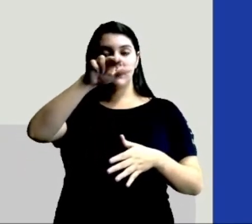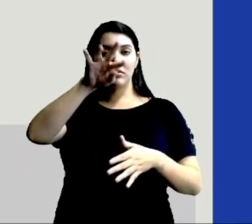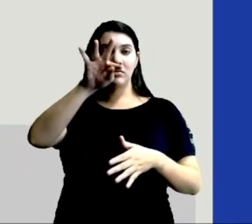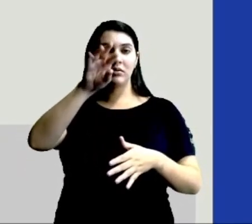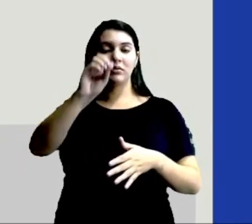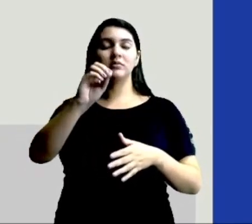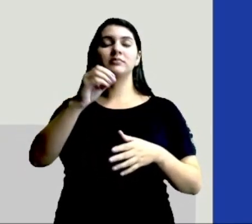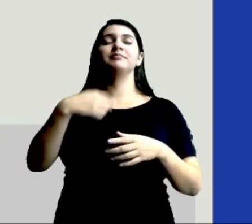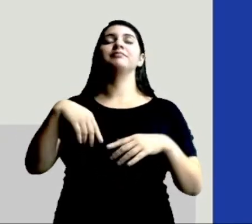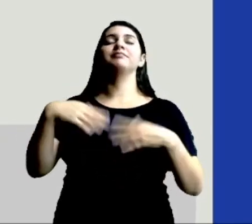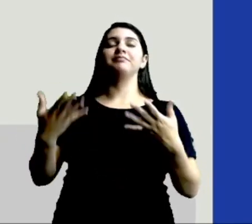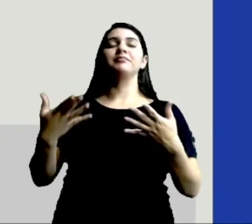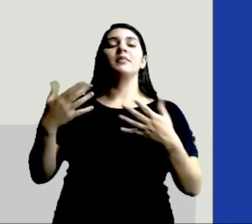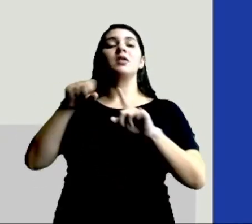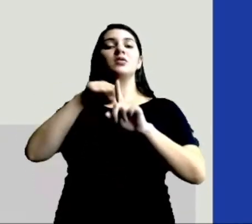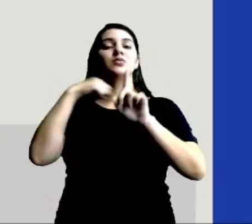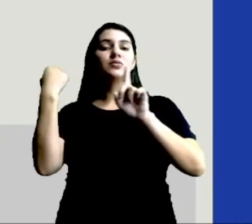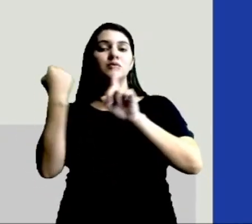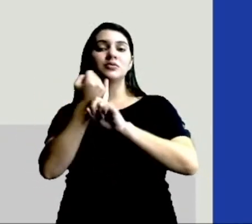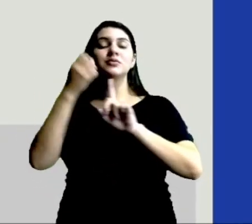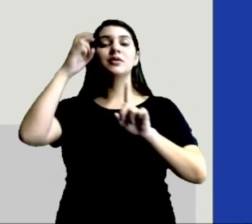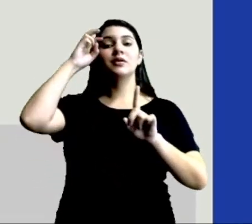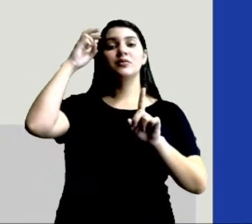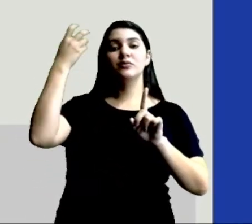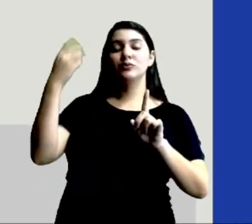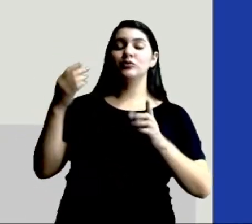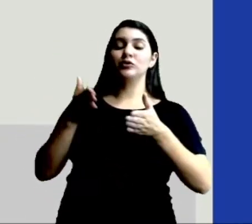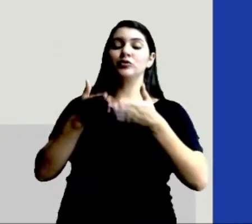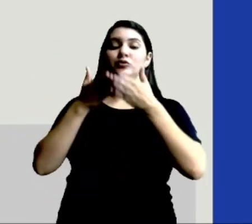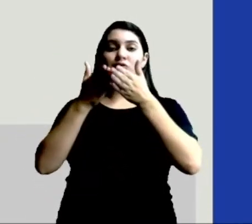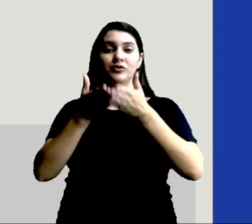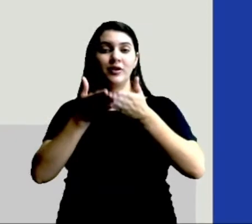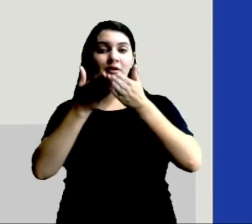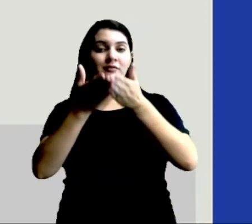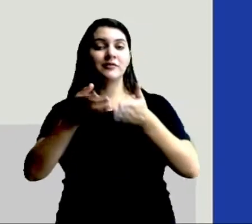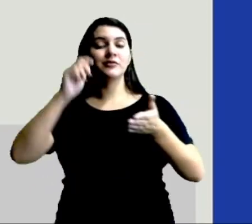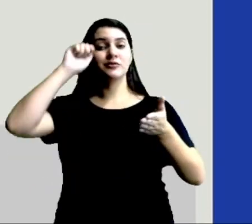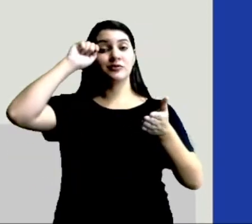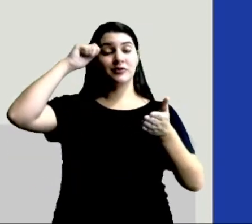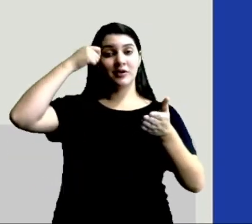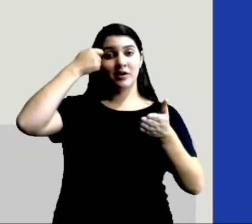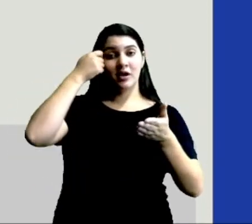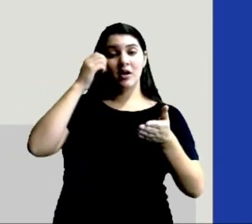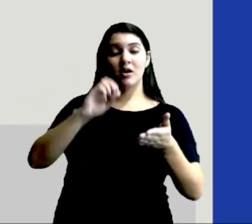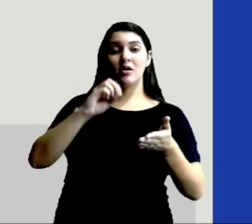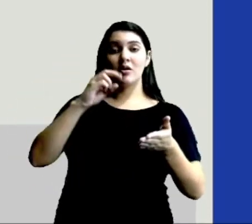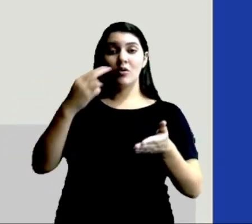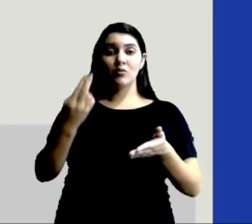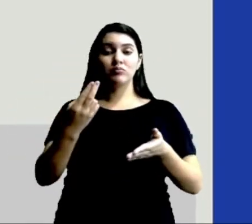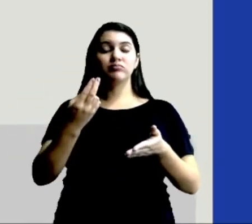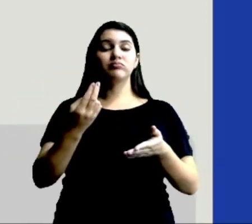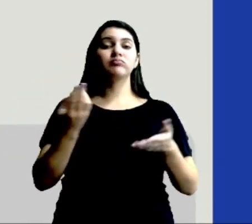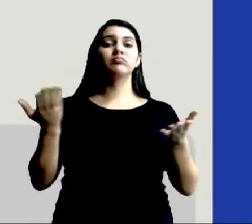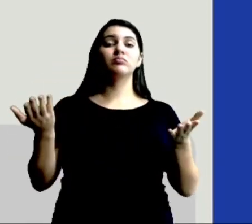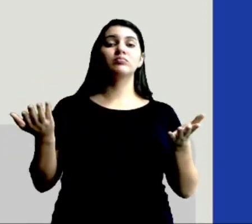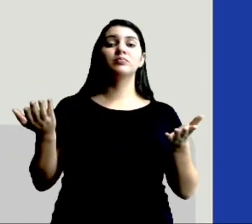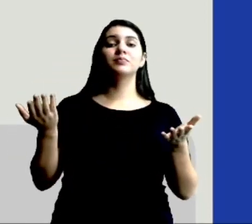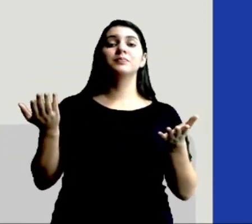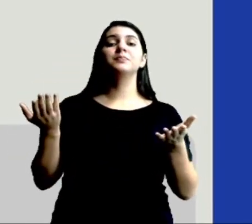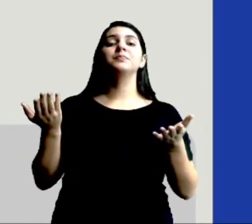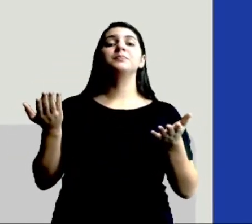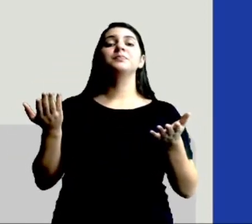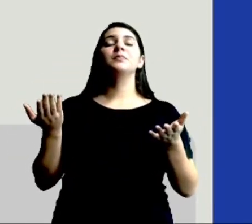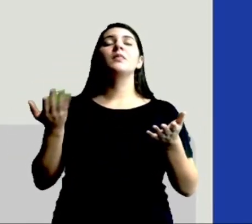sociedades e culturas, seja nos navios negreiros ou nos novos contextos de